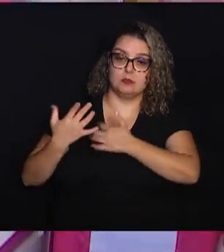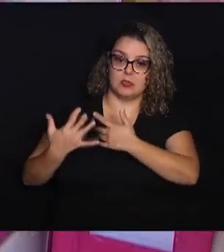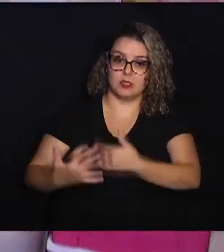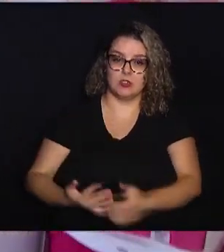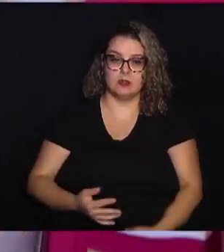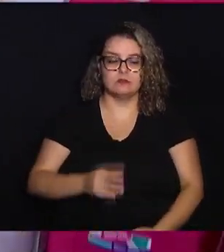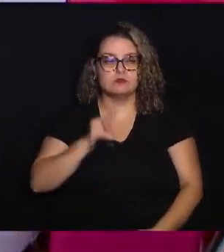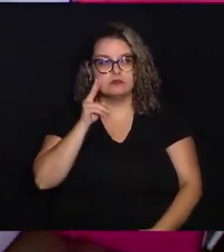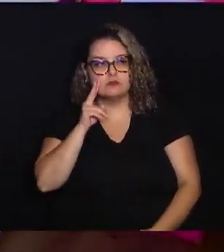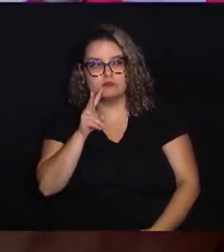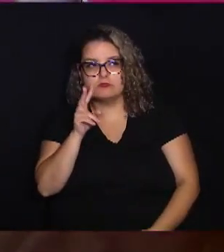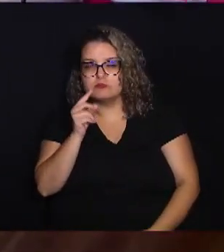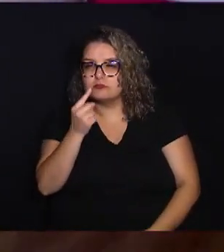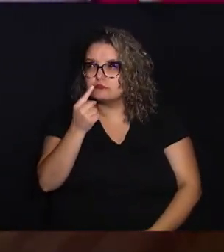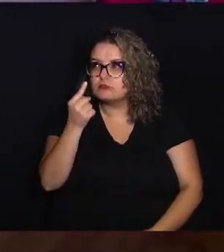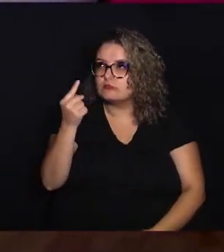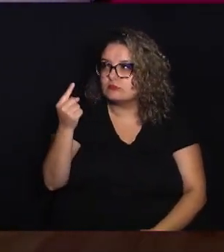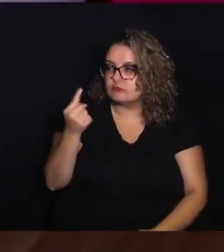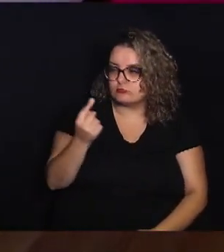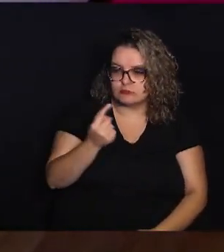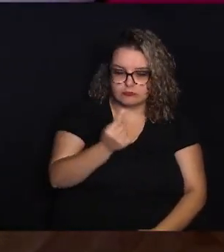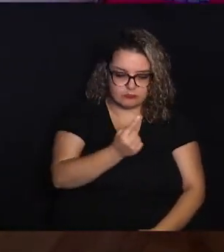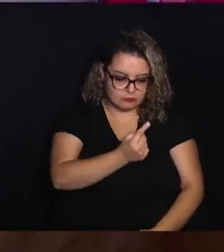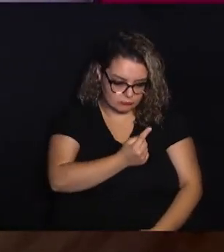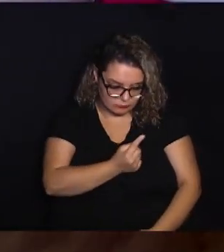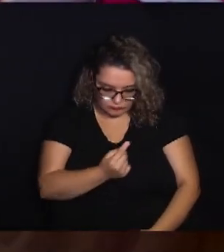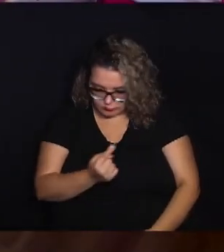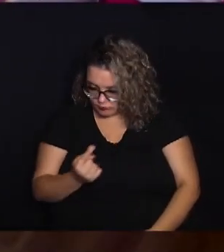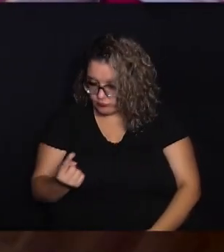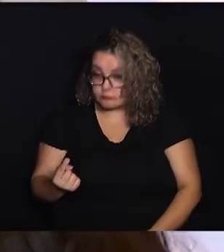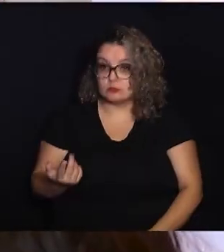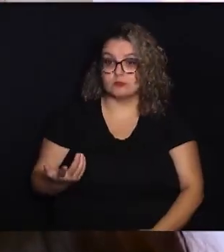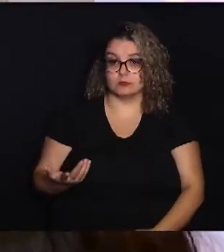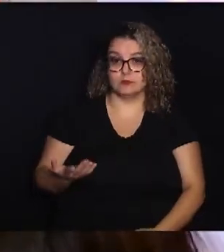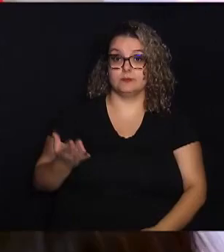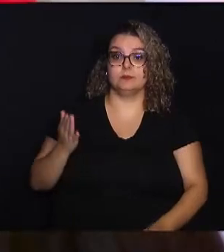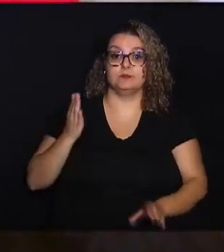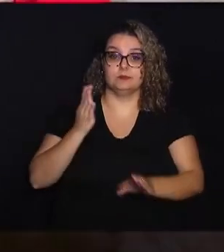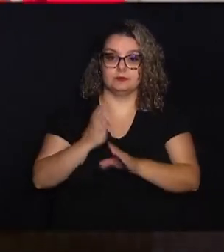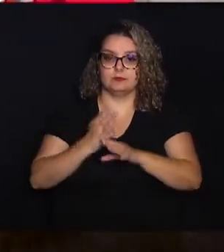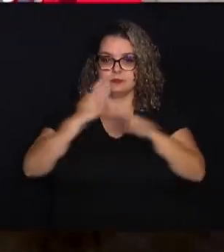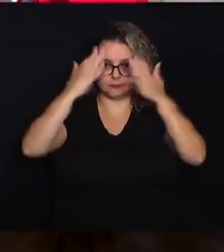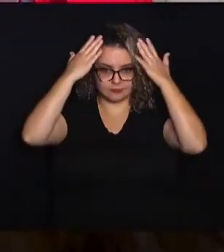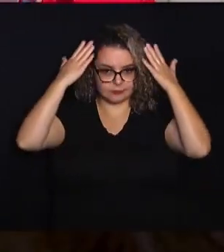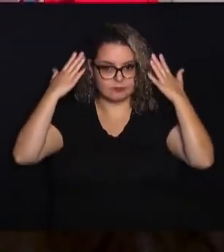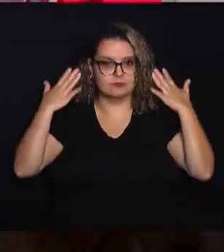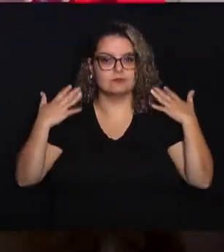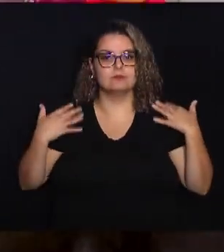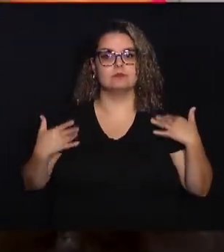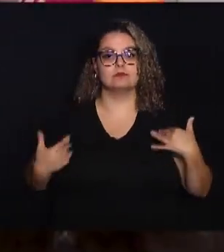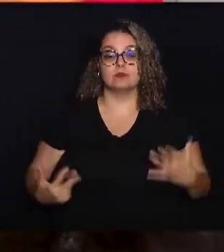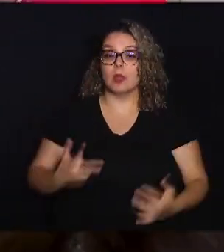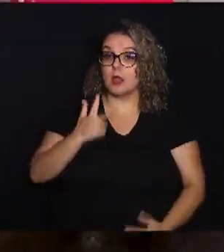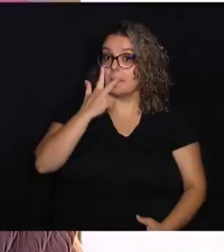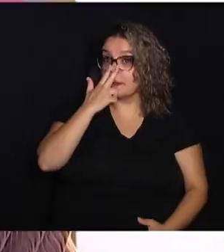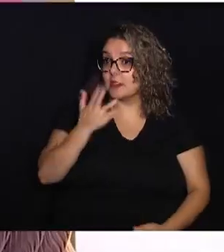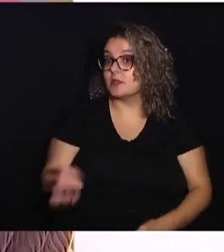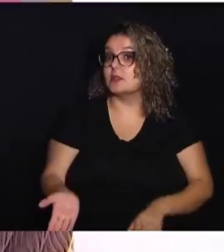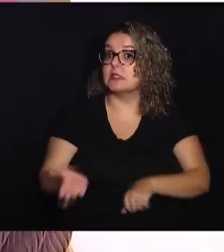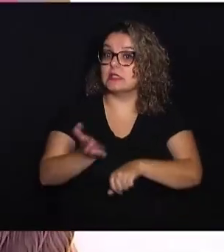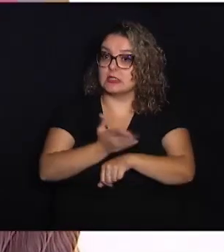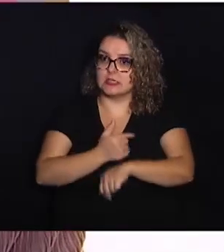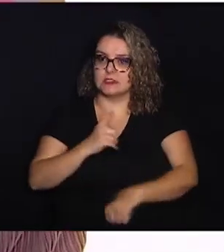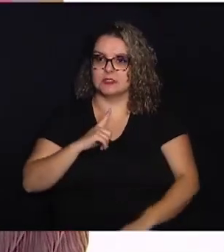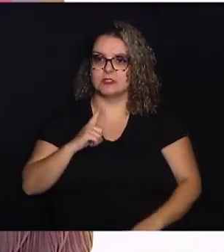cada formato de peruca em meio às prateleiras que encontrou um cabelo idêntico ao que ela tinha antes de